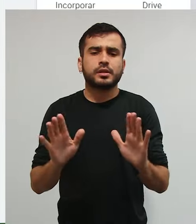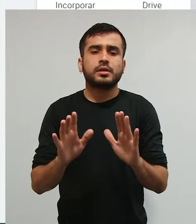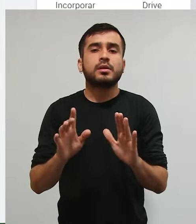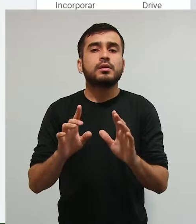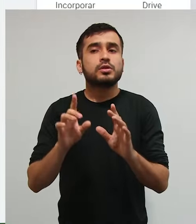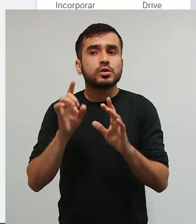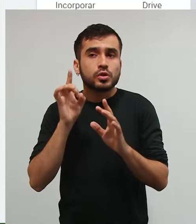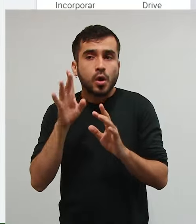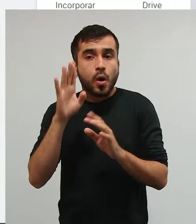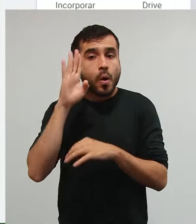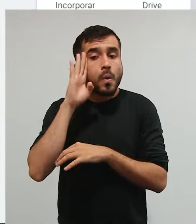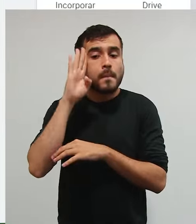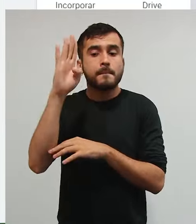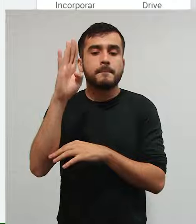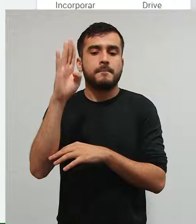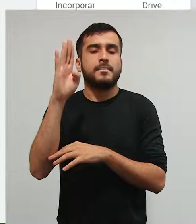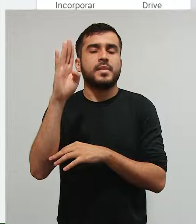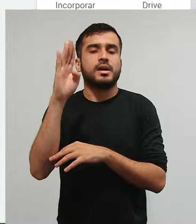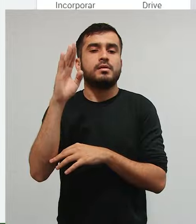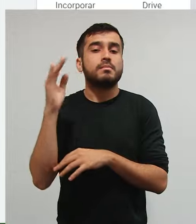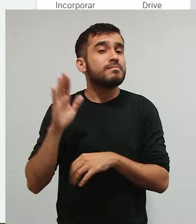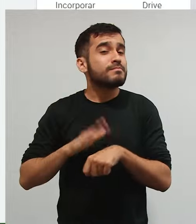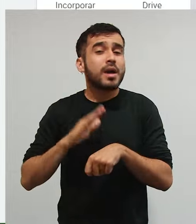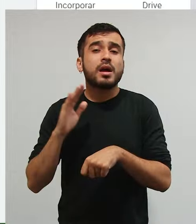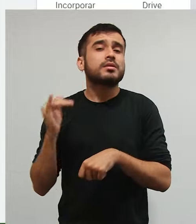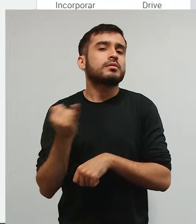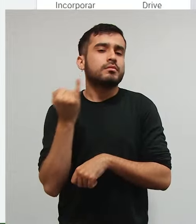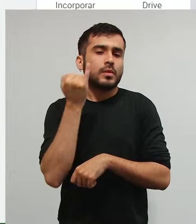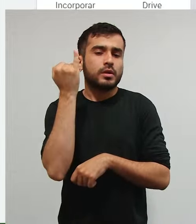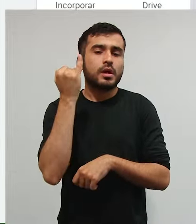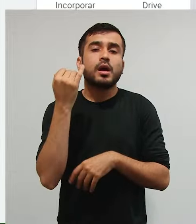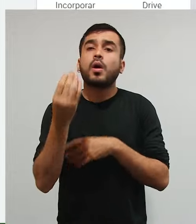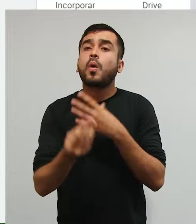literis, ou seja, letra por letra, tudo que foi